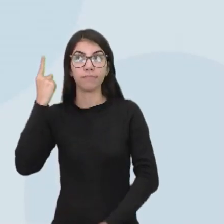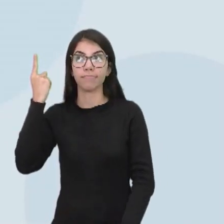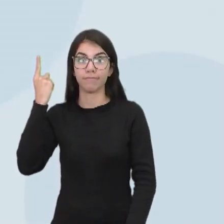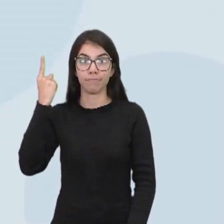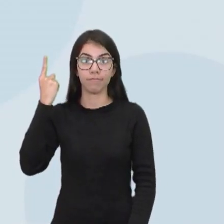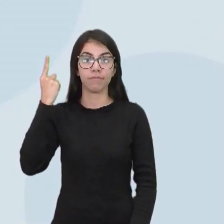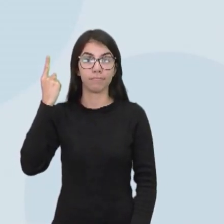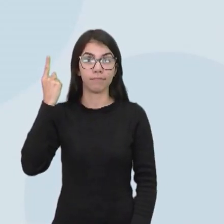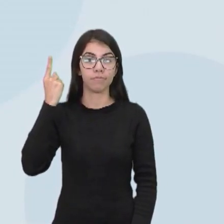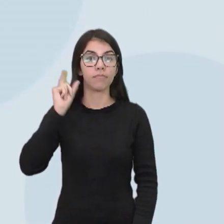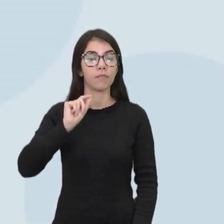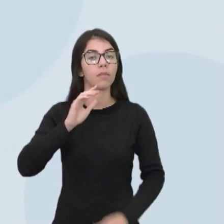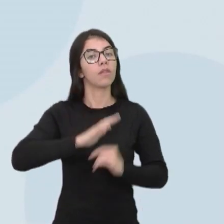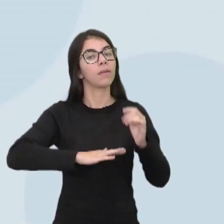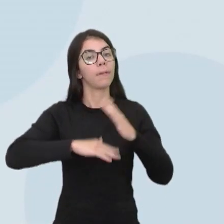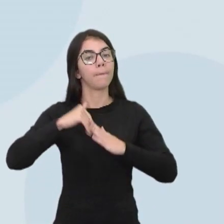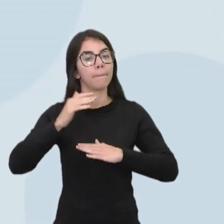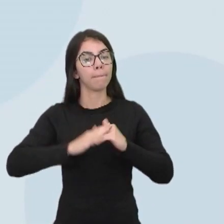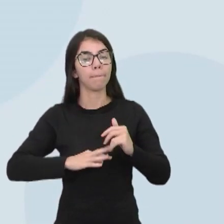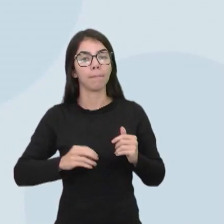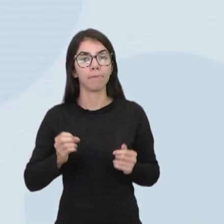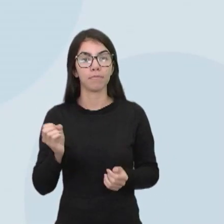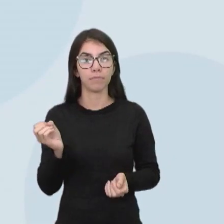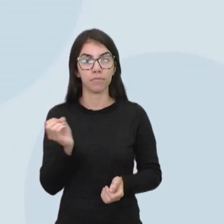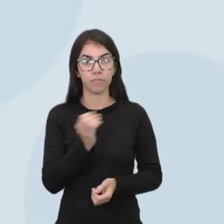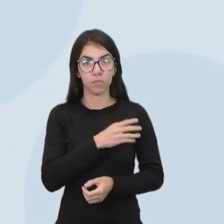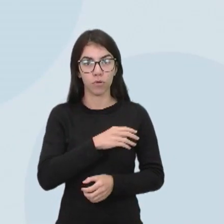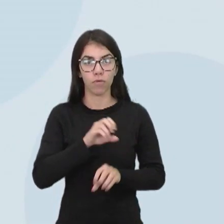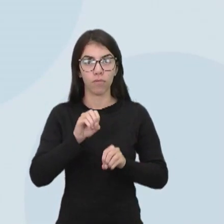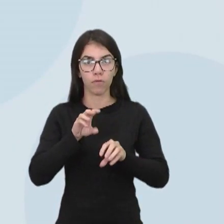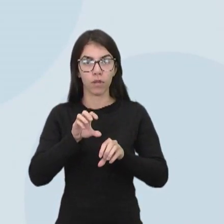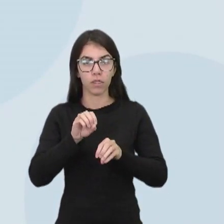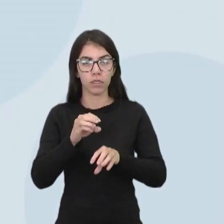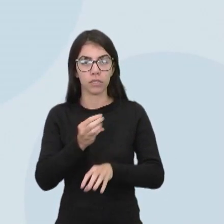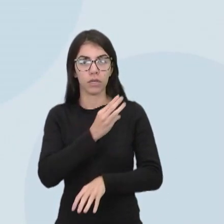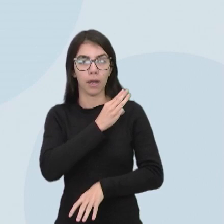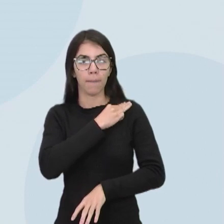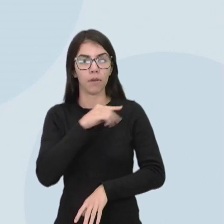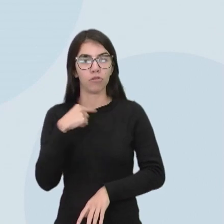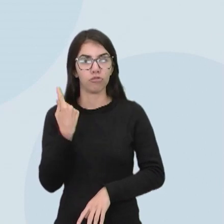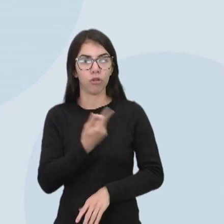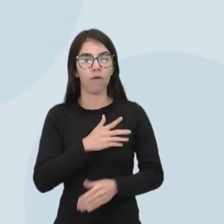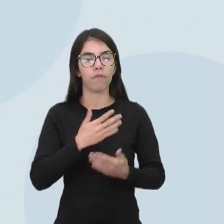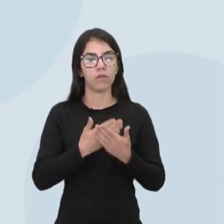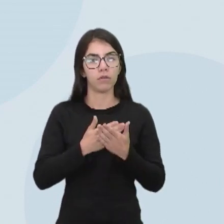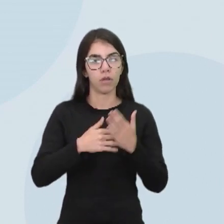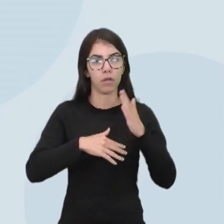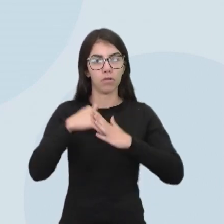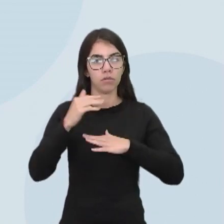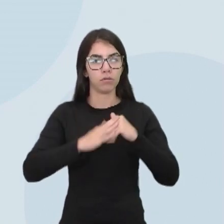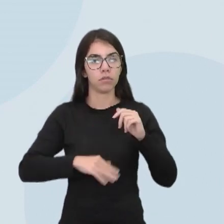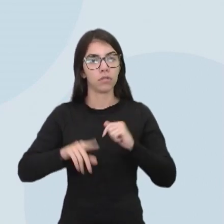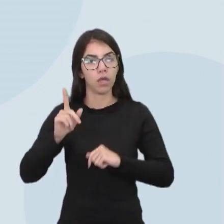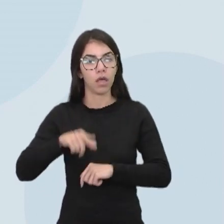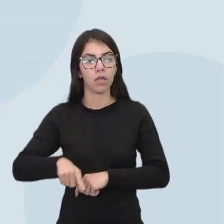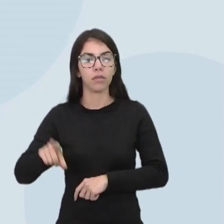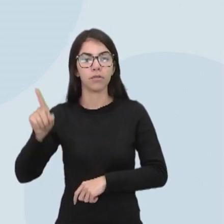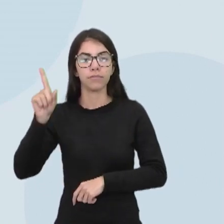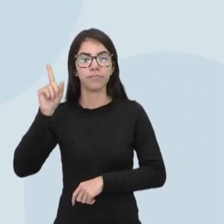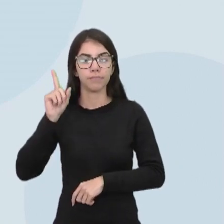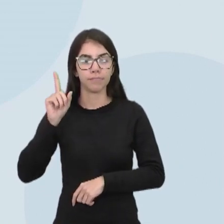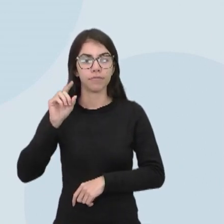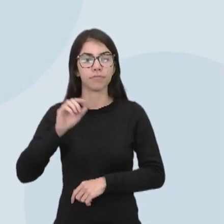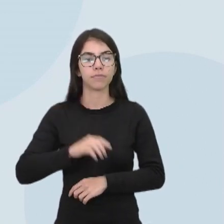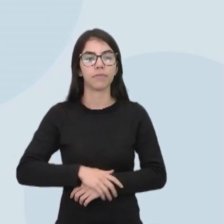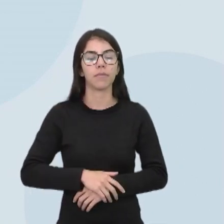vocês. A habilidade, então, do novo ensino médio, que a gente vai estar apreciando nessa aula, é essa, né, a EM